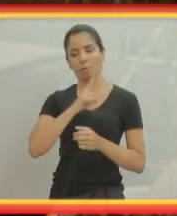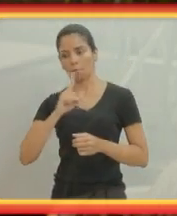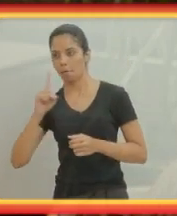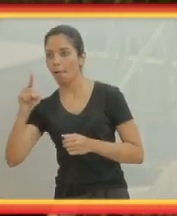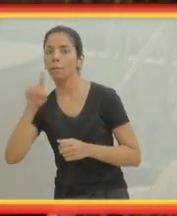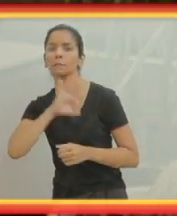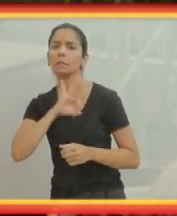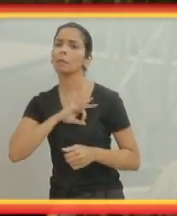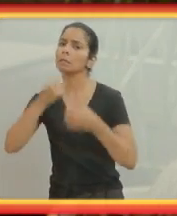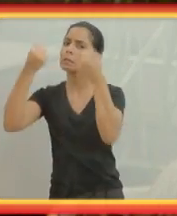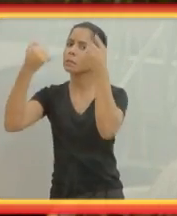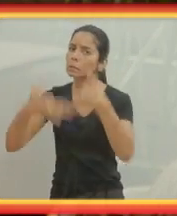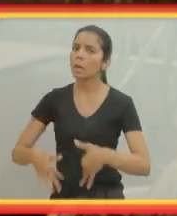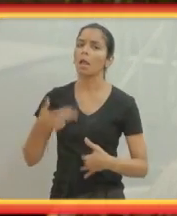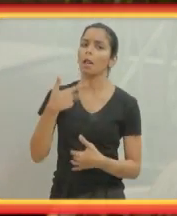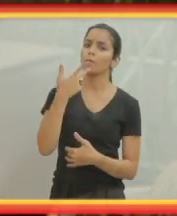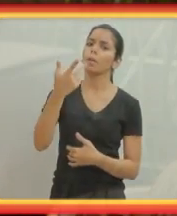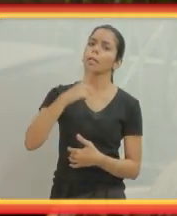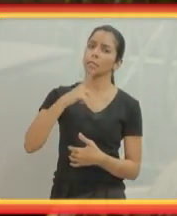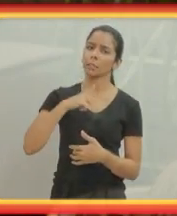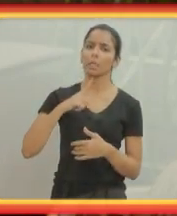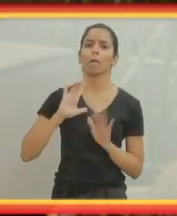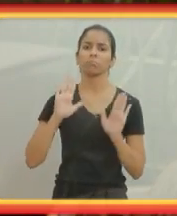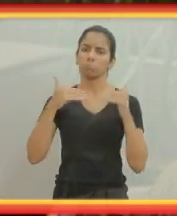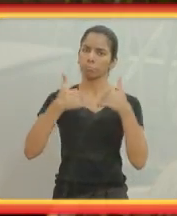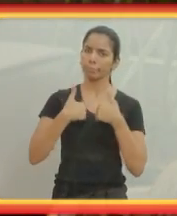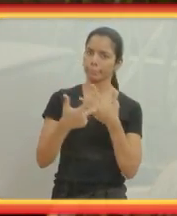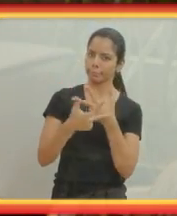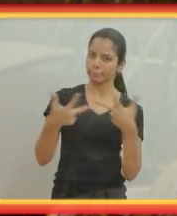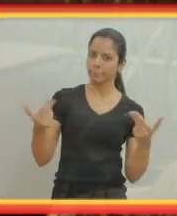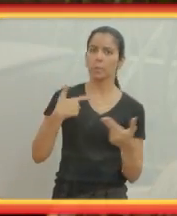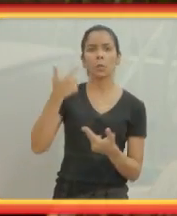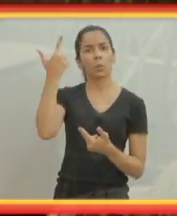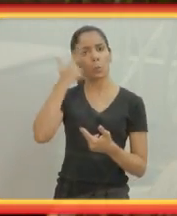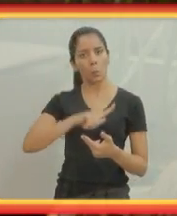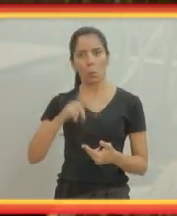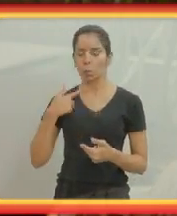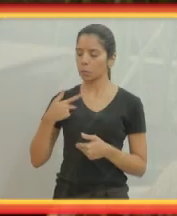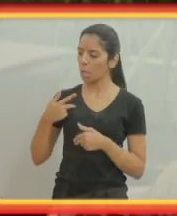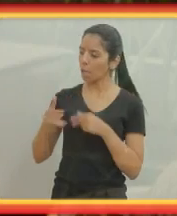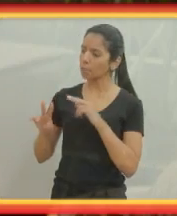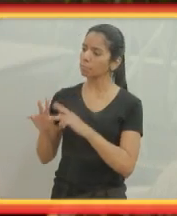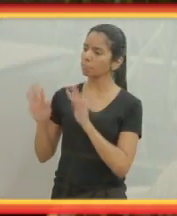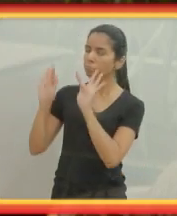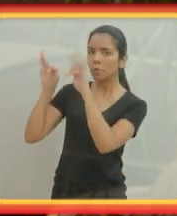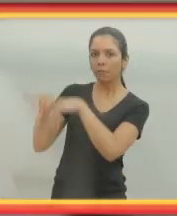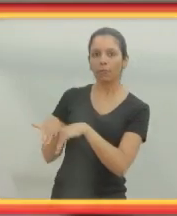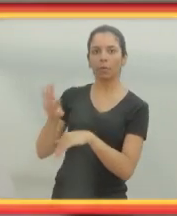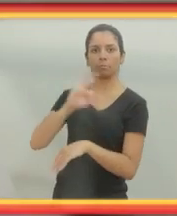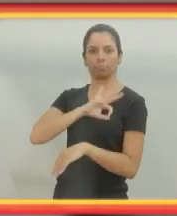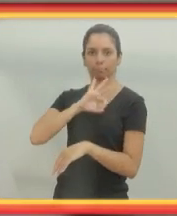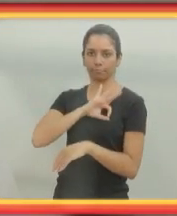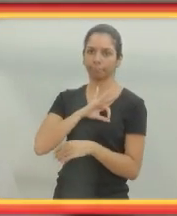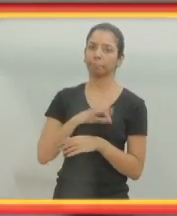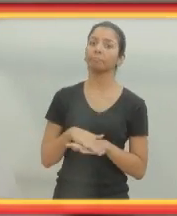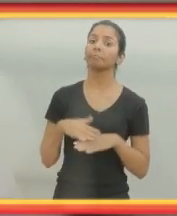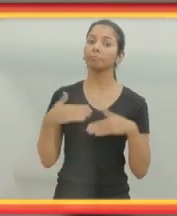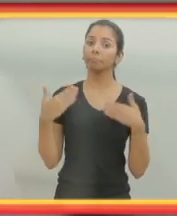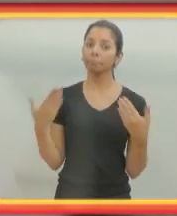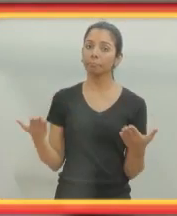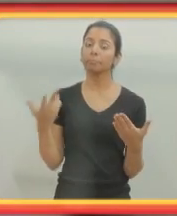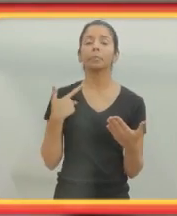e esclarece, diz que ele é Asperger e tal, e consegue tirá-lo da delegacia. Ele,